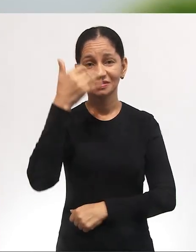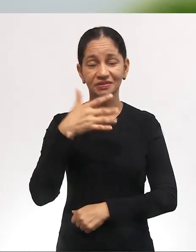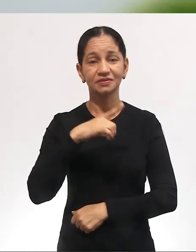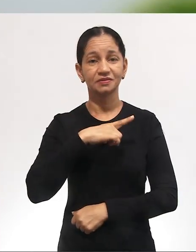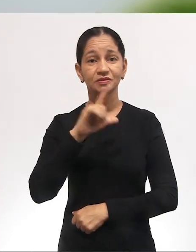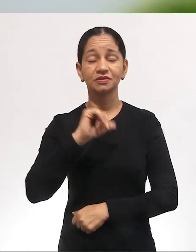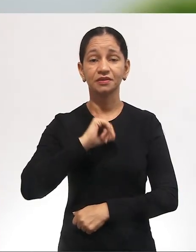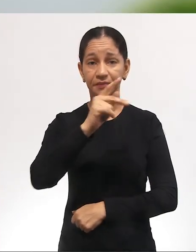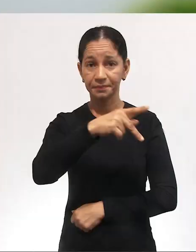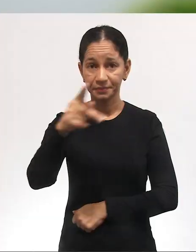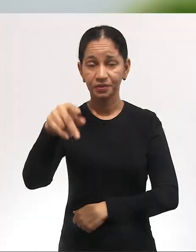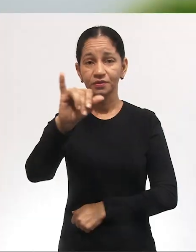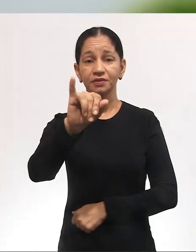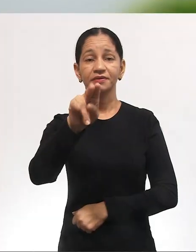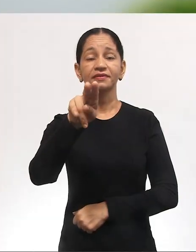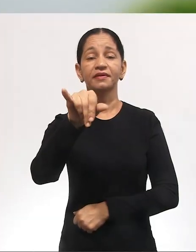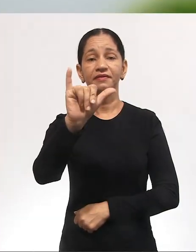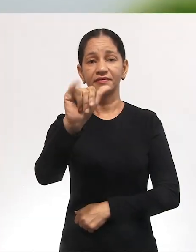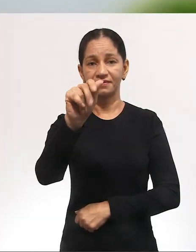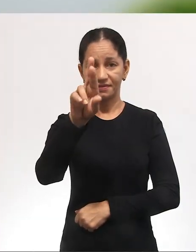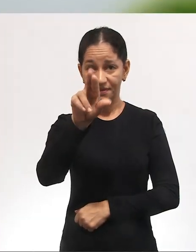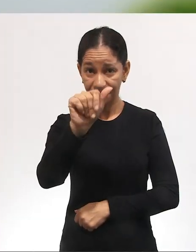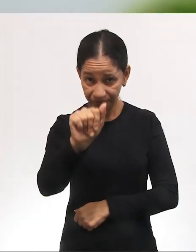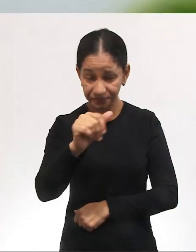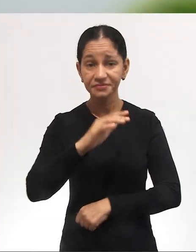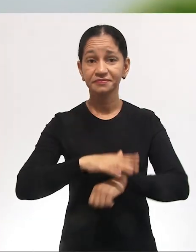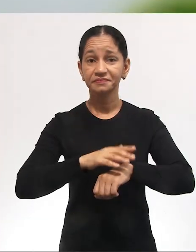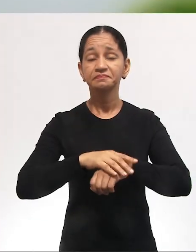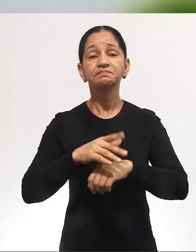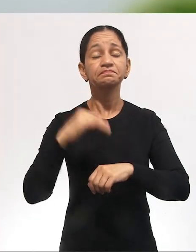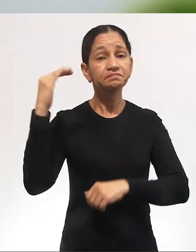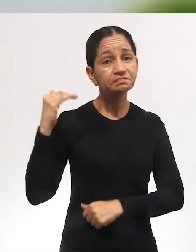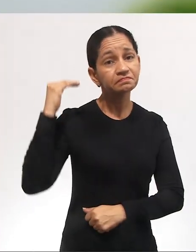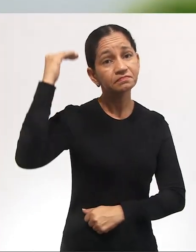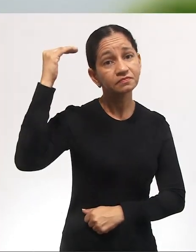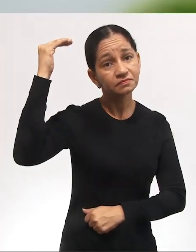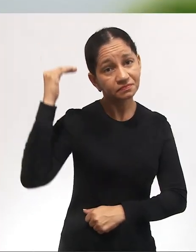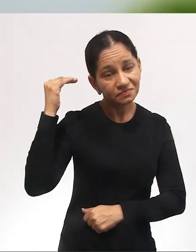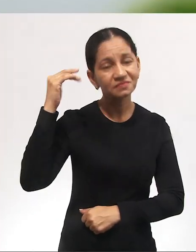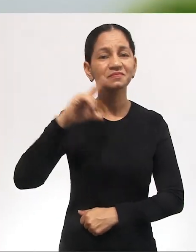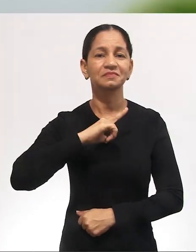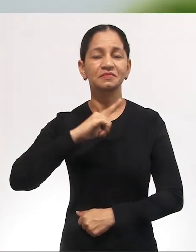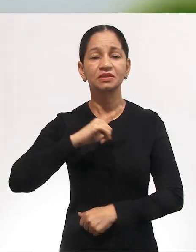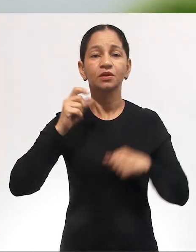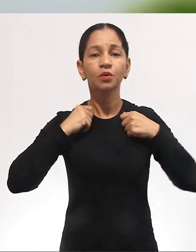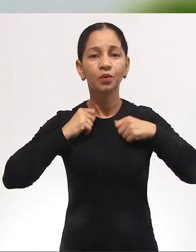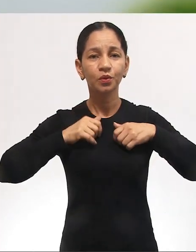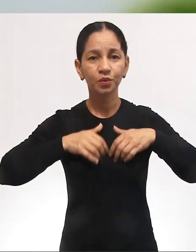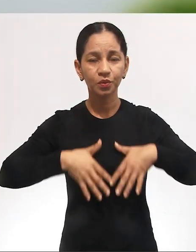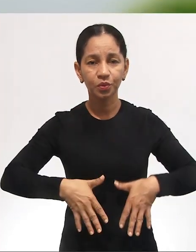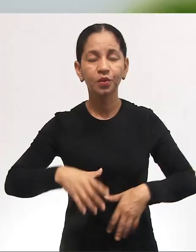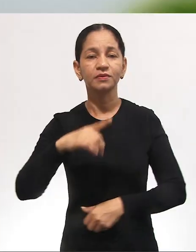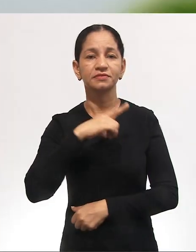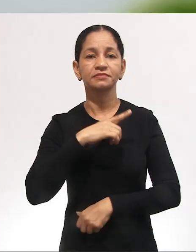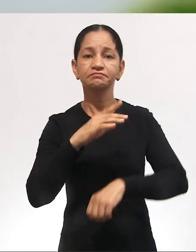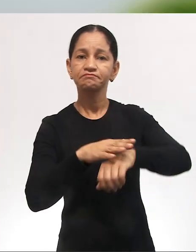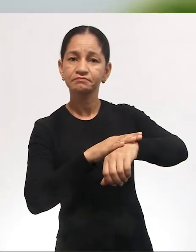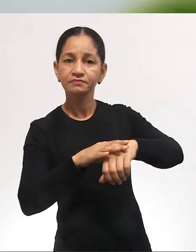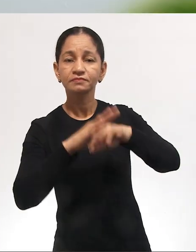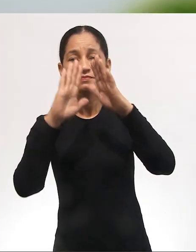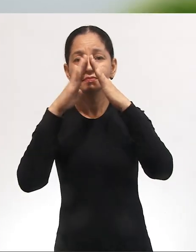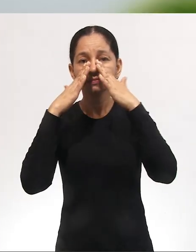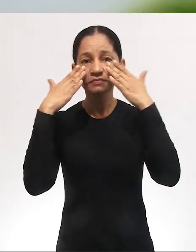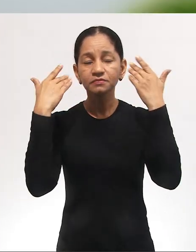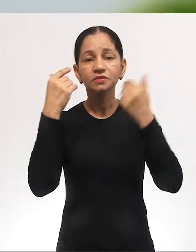sou a professora Inayara Bortoleto, eu tenho uma estatura baixa, estou de vestido, tenho pele cor